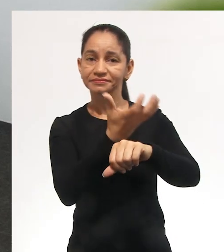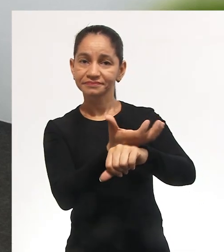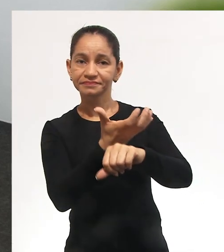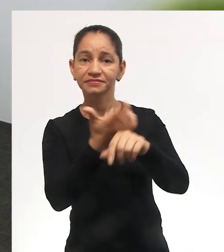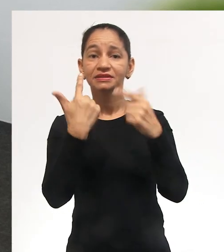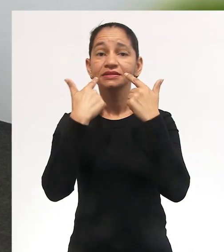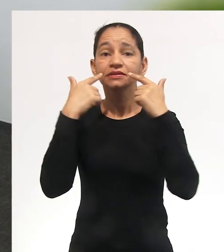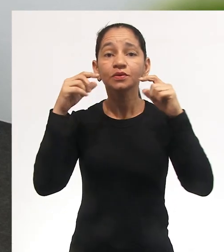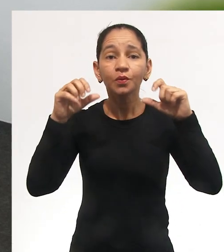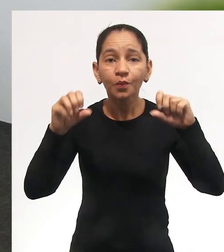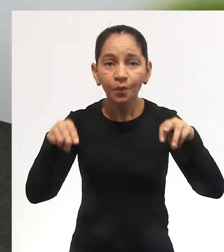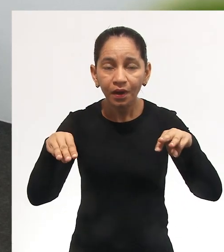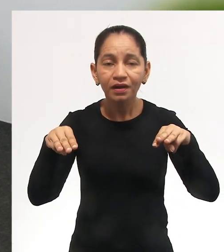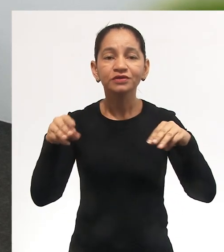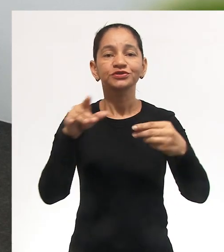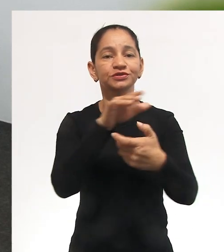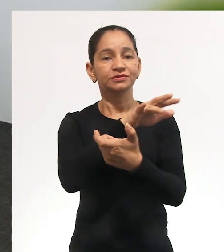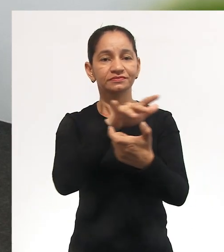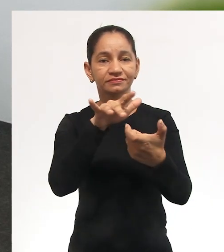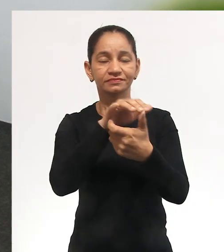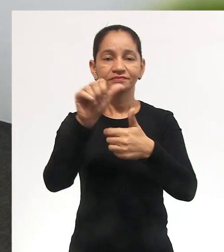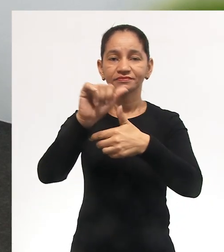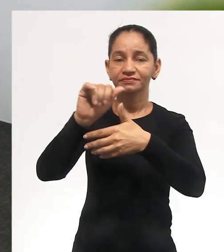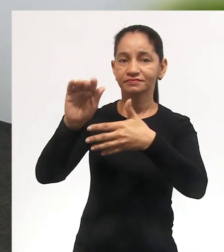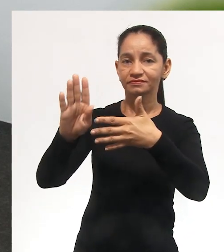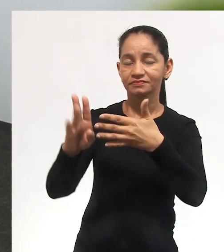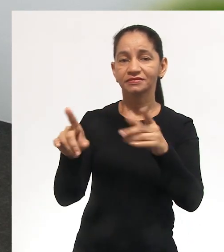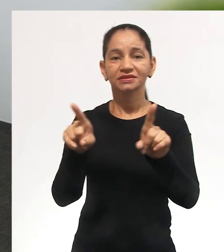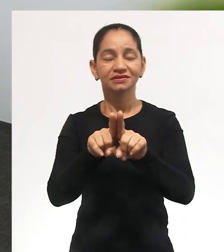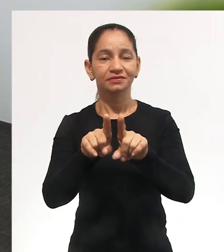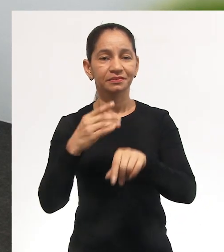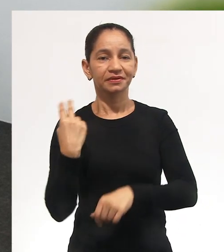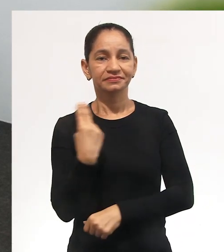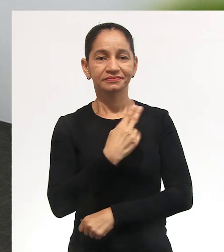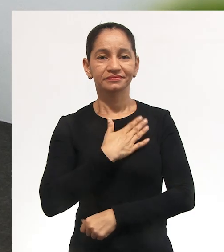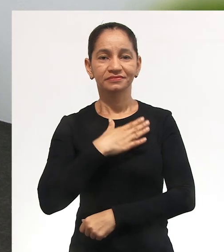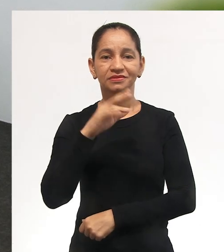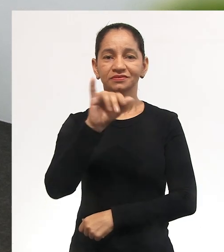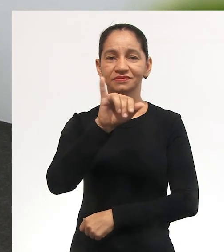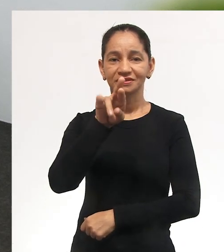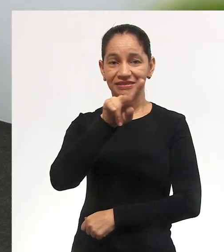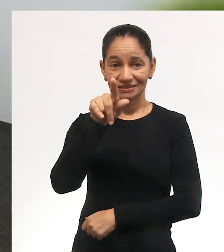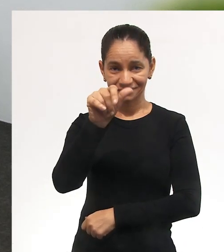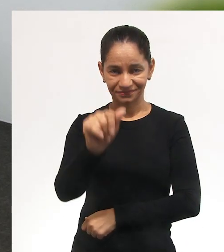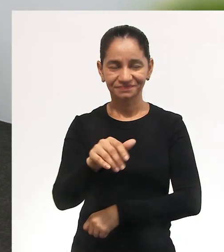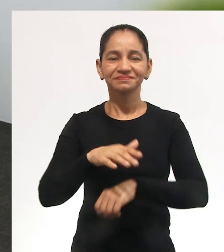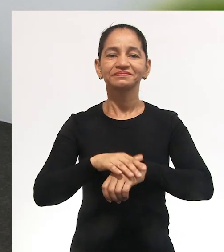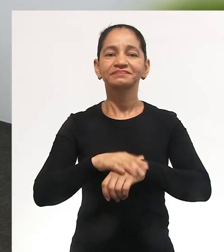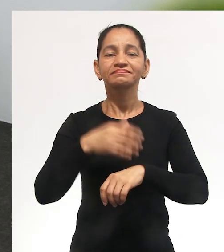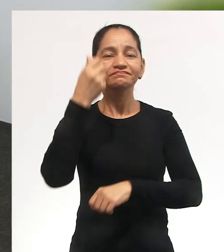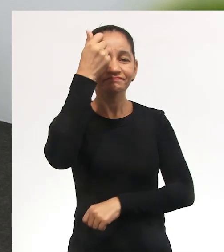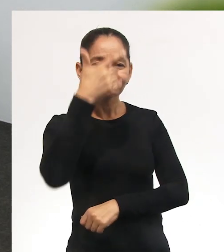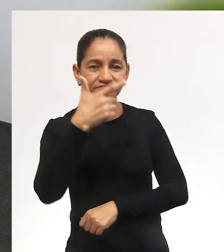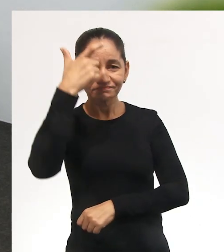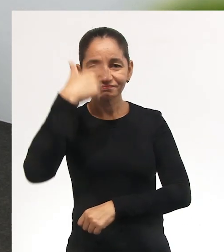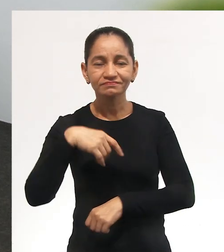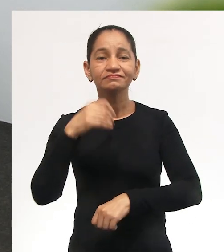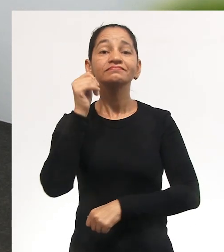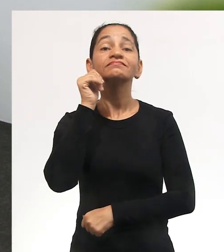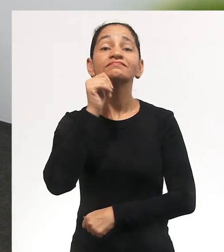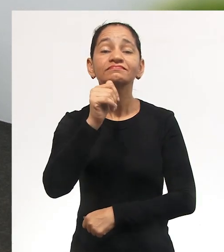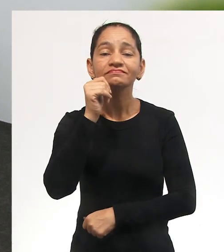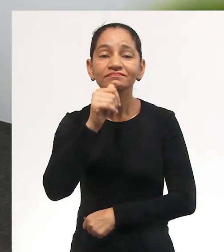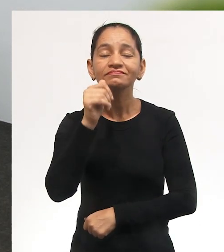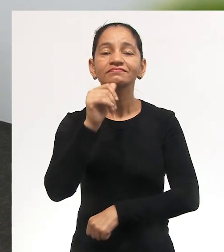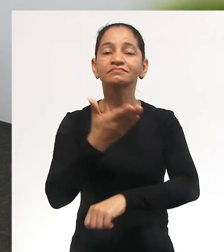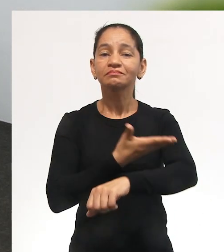Linguagem, Alfabetização e Letramento. Eu sou a professora Isa Reis Gomes. Agora eu vou fazer minha audiodescrição. Sou uma mulher